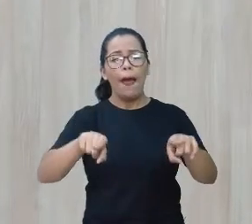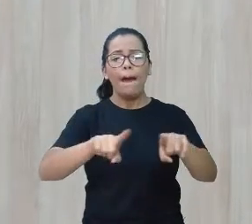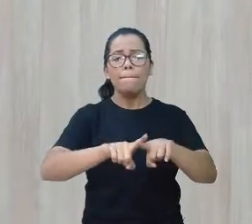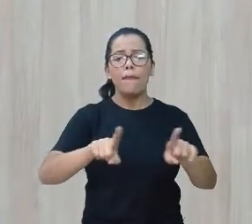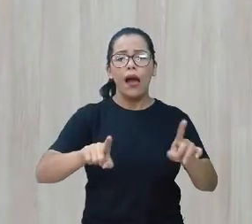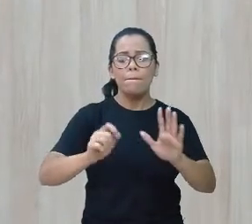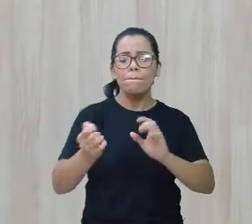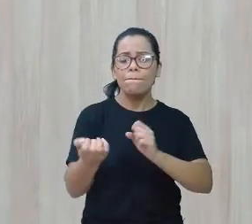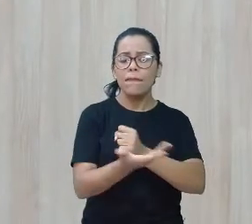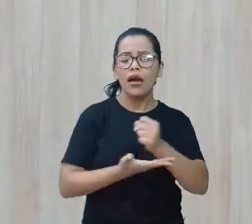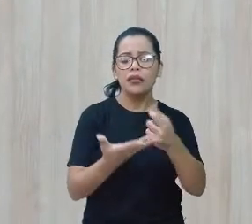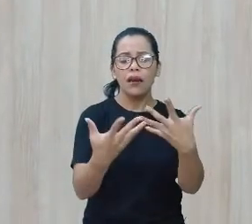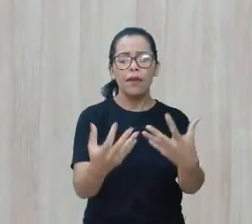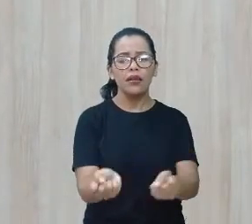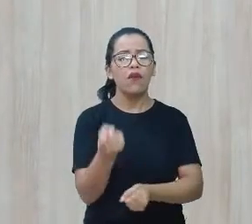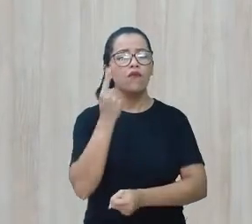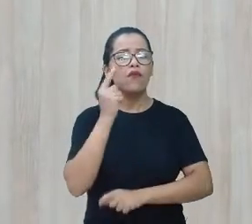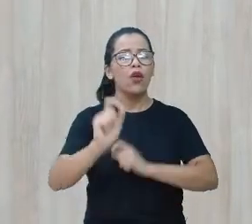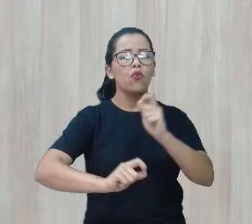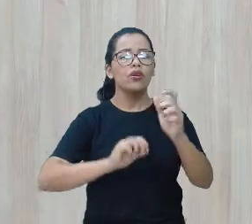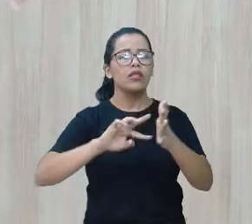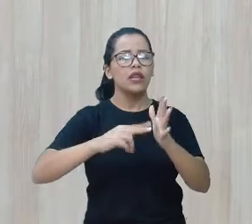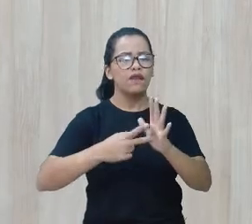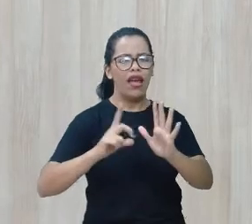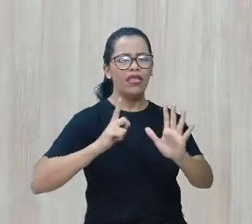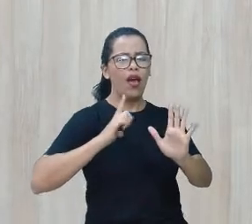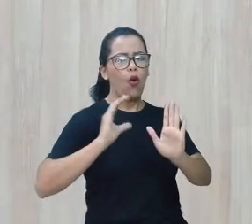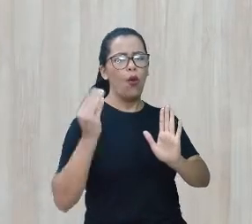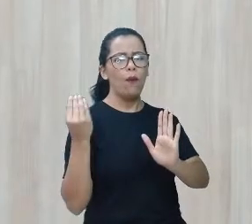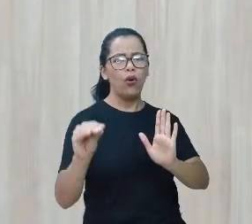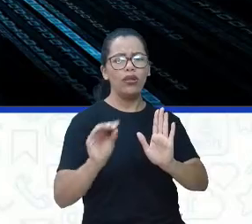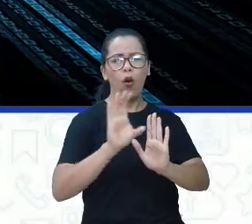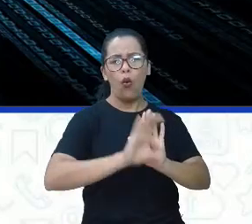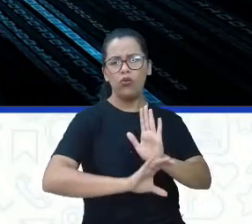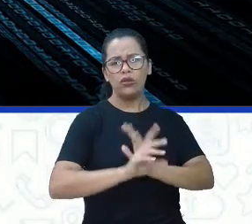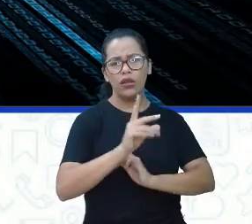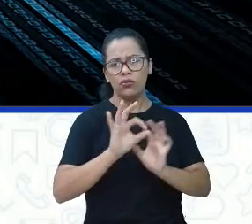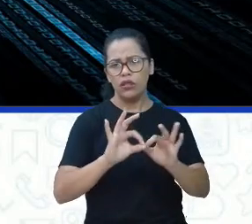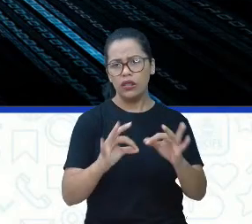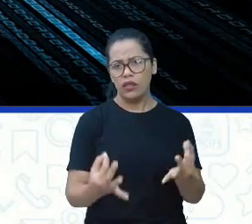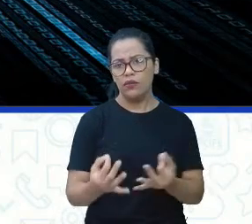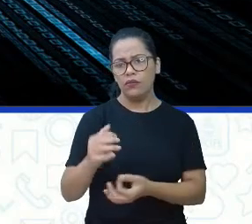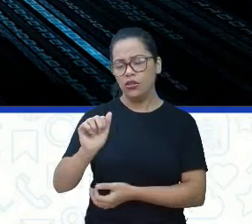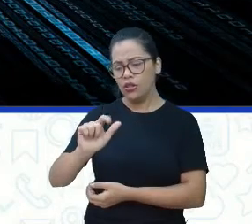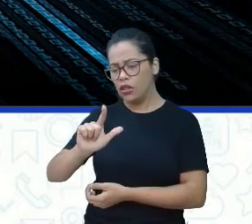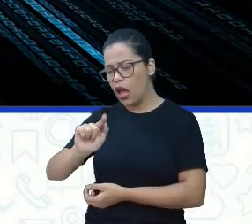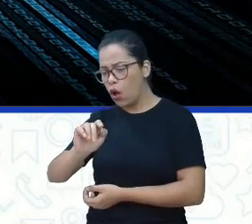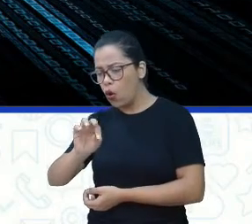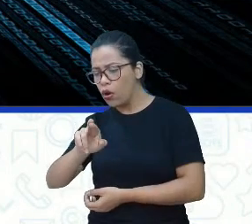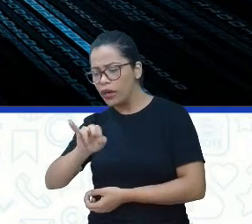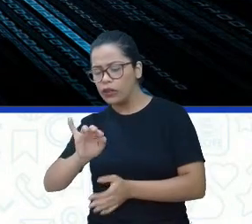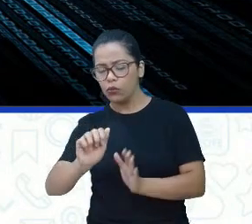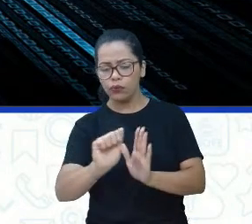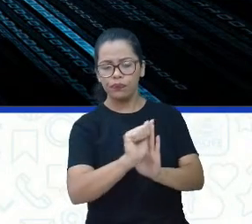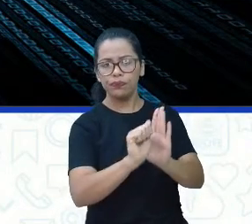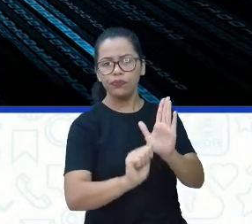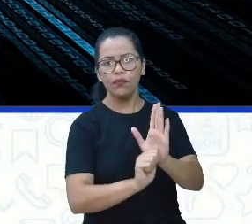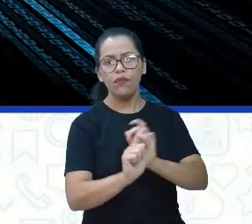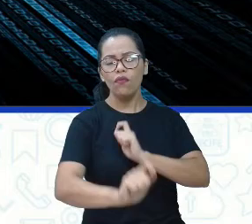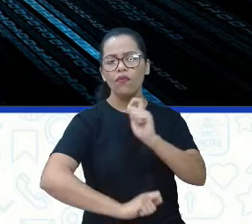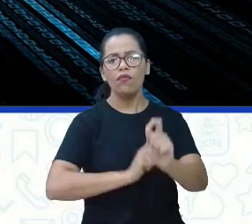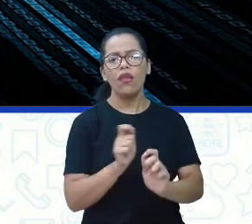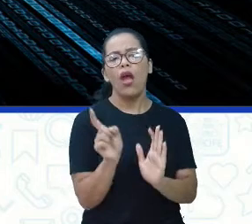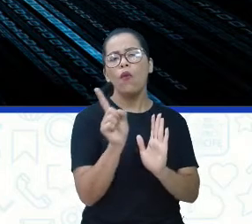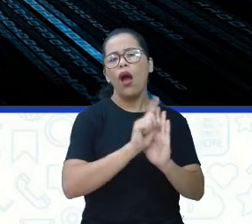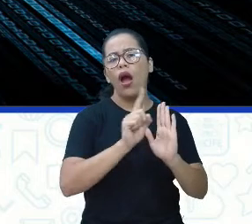significa um algoritmo, vamos dar uma olhadinha aqui, eu botei uma definição bem simples, Algoritmo é simplesmente uma receita para